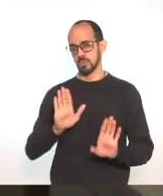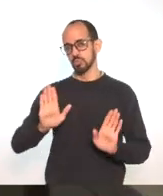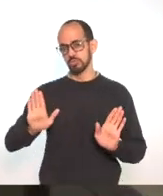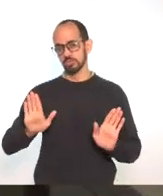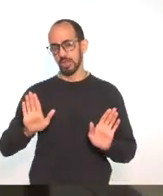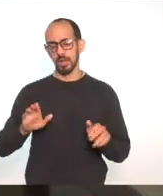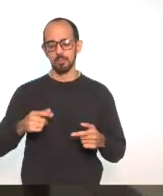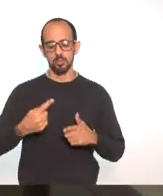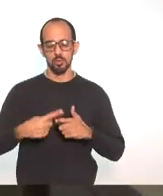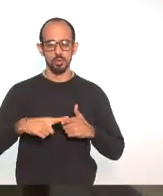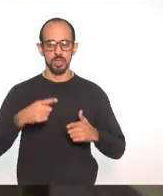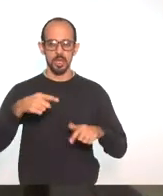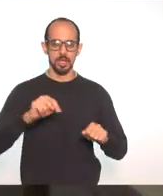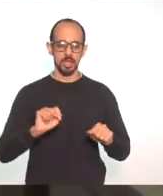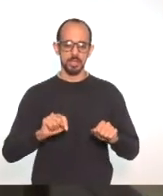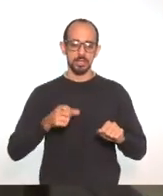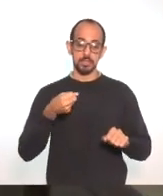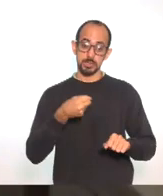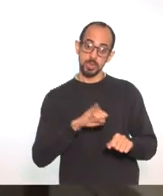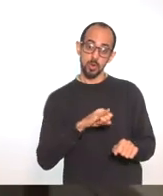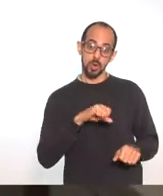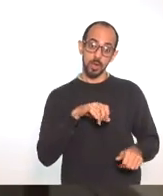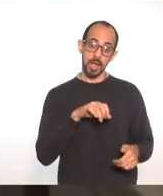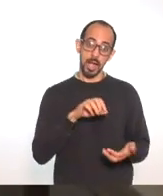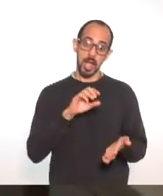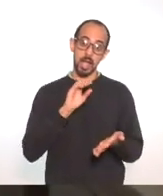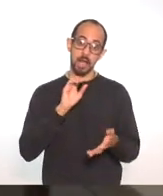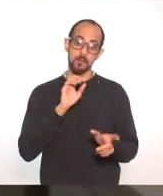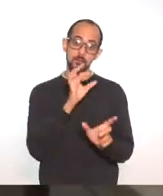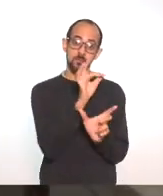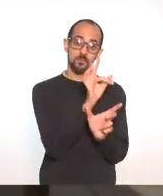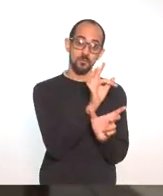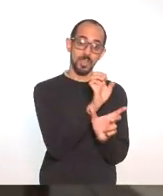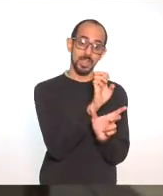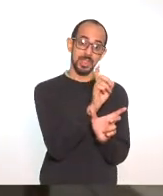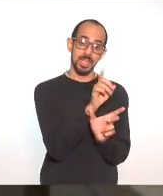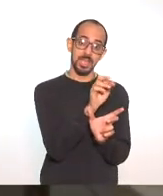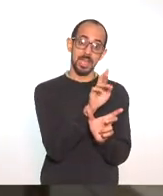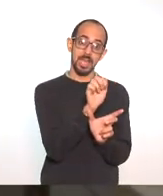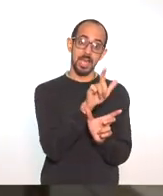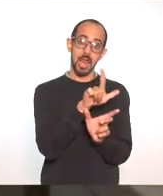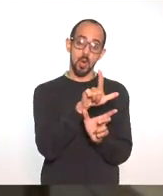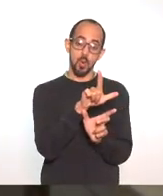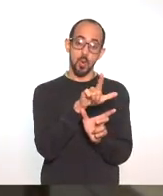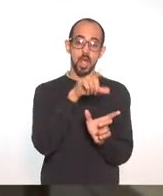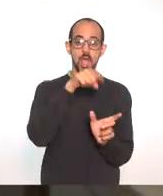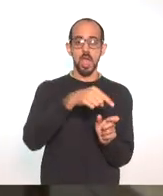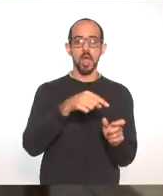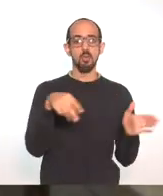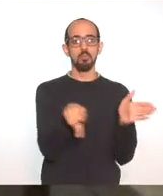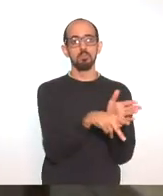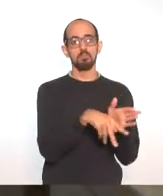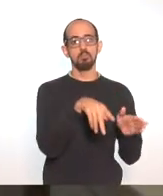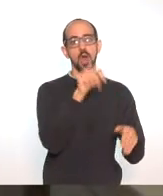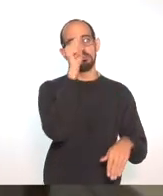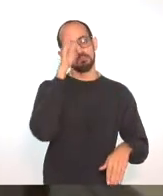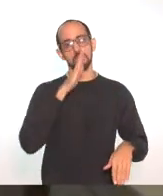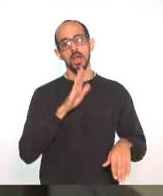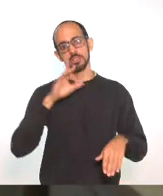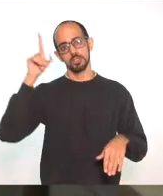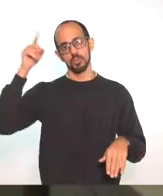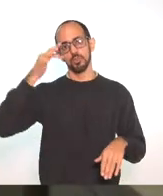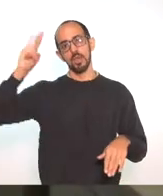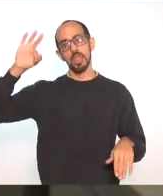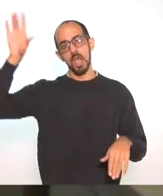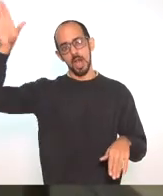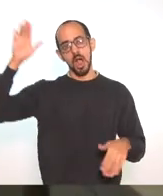eu conheço para o texto a emenda modificativa nº 11 é o inciso 7 do